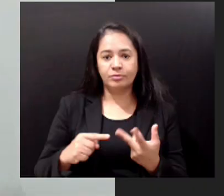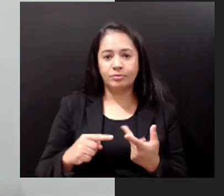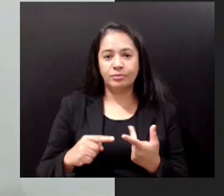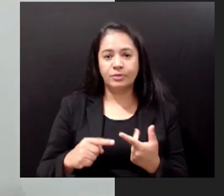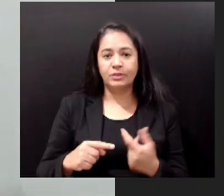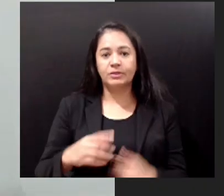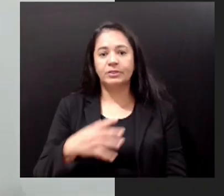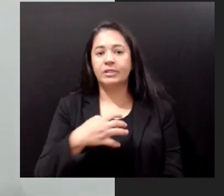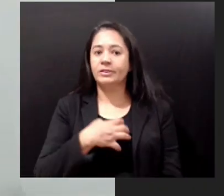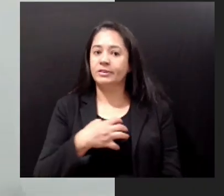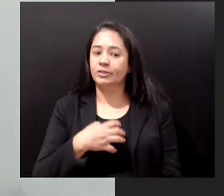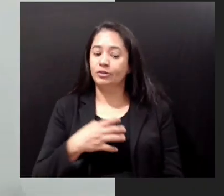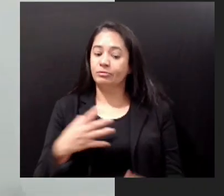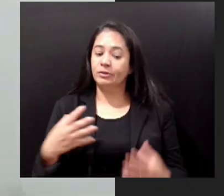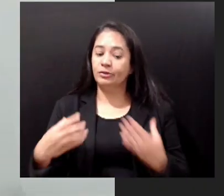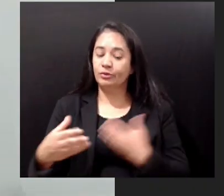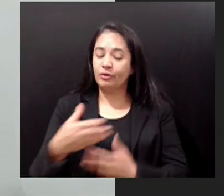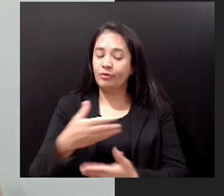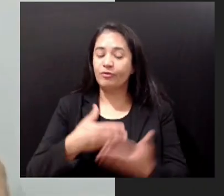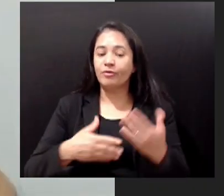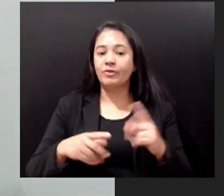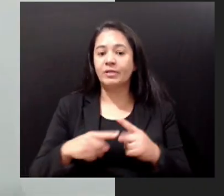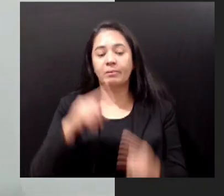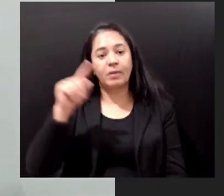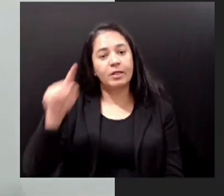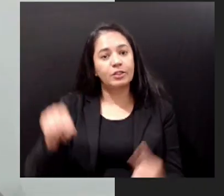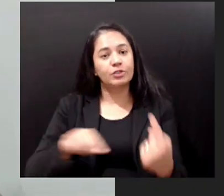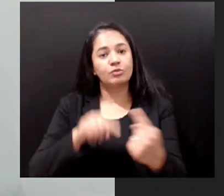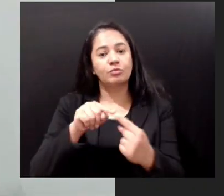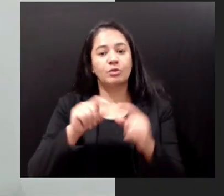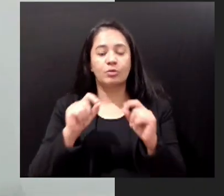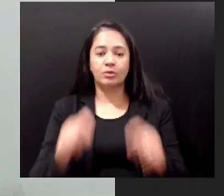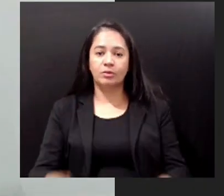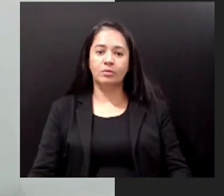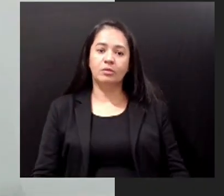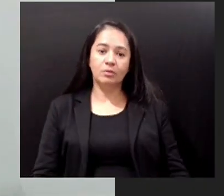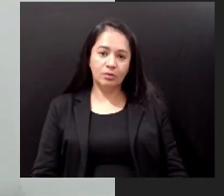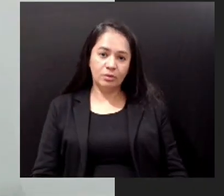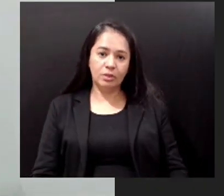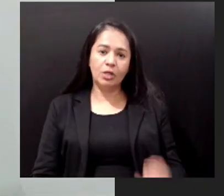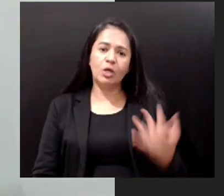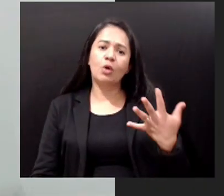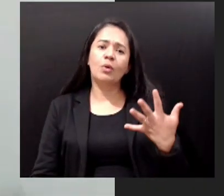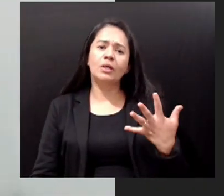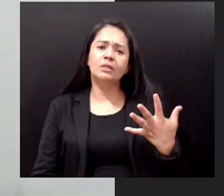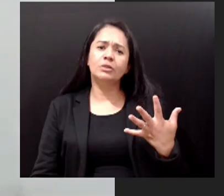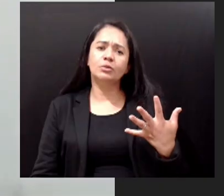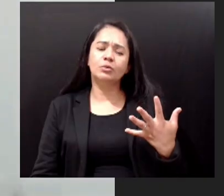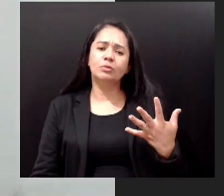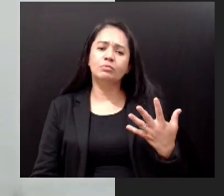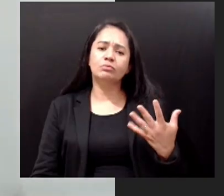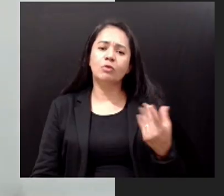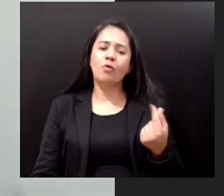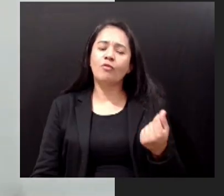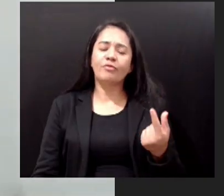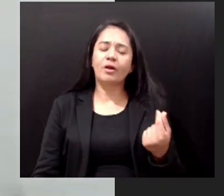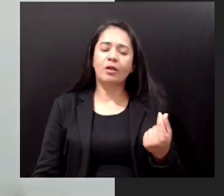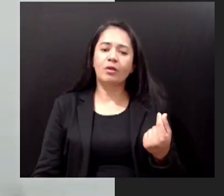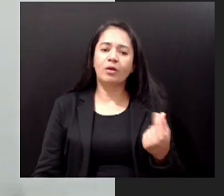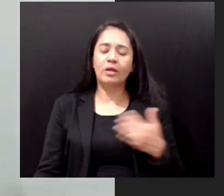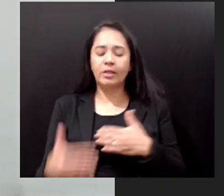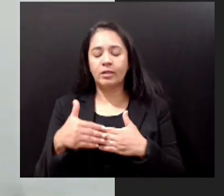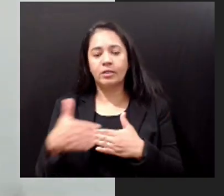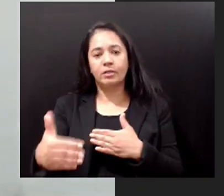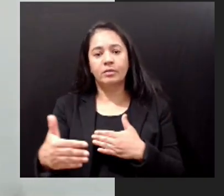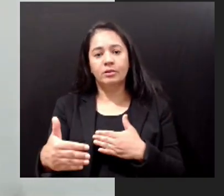envolvidos. Mas a ideia que deve prevalecer é: quanto custa? Qual é o custo? E a partir desse custo é